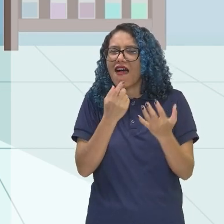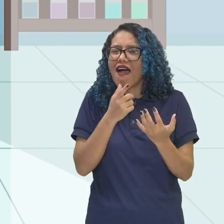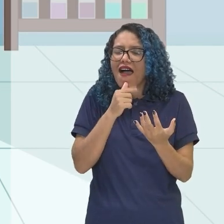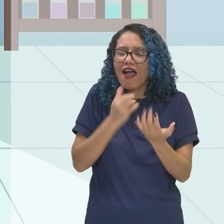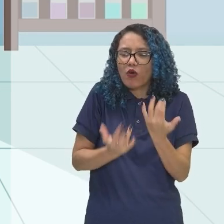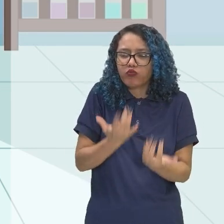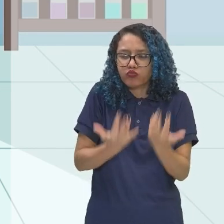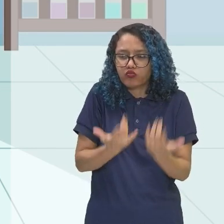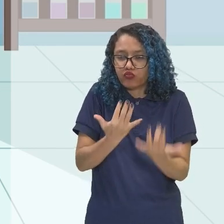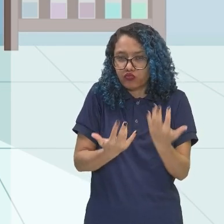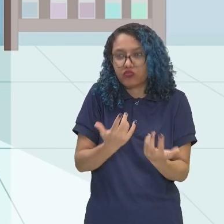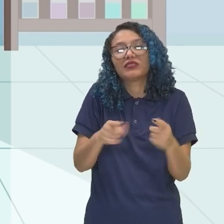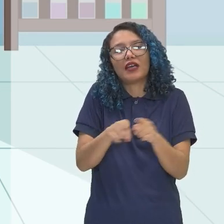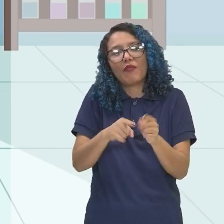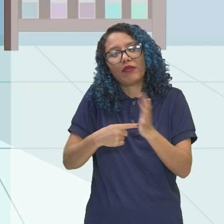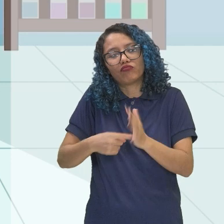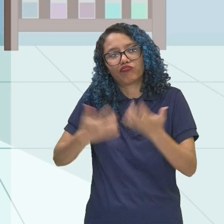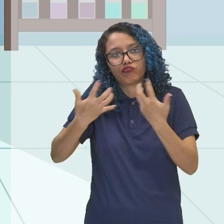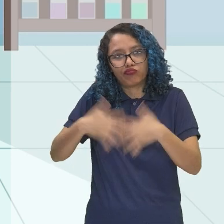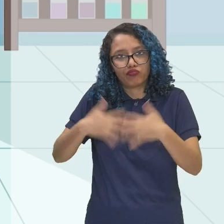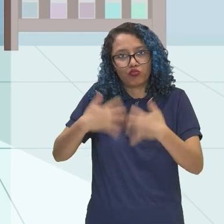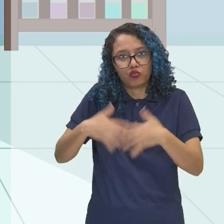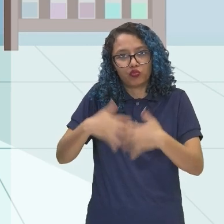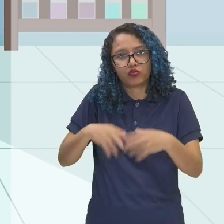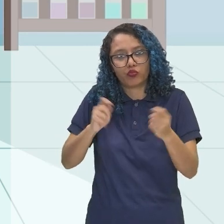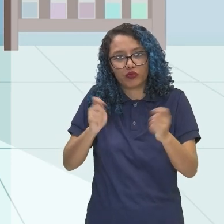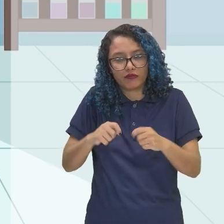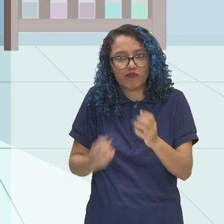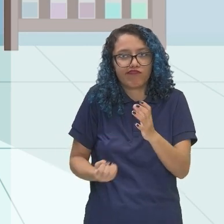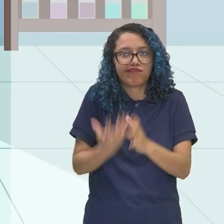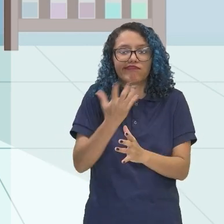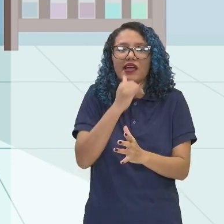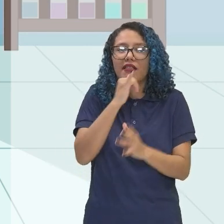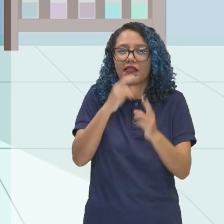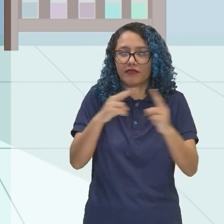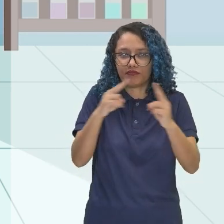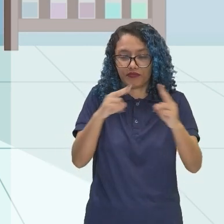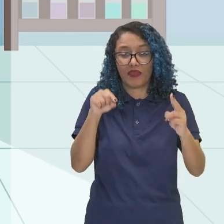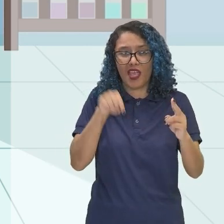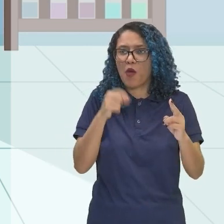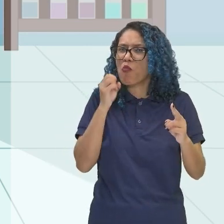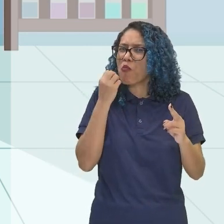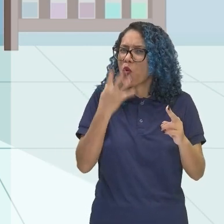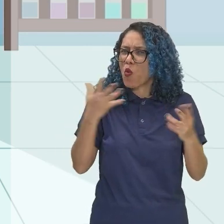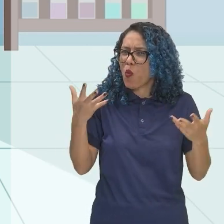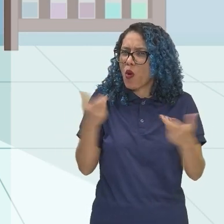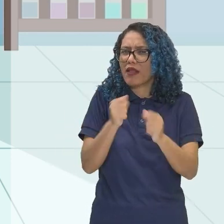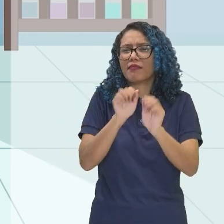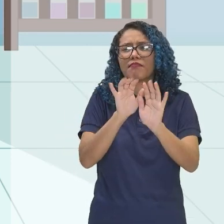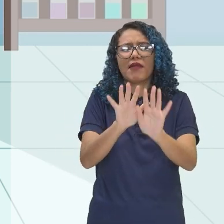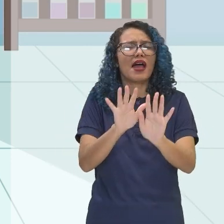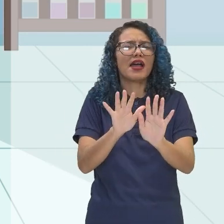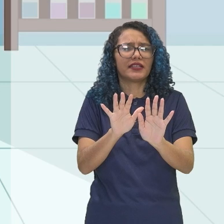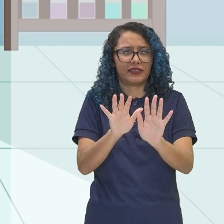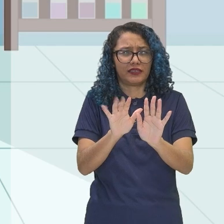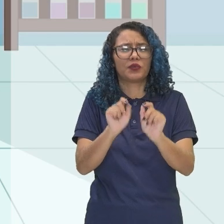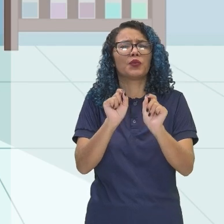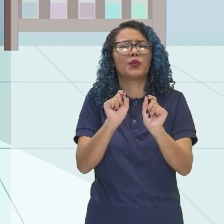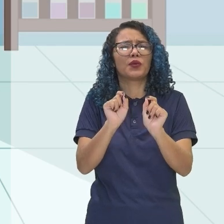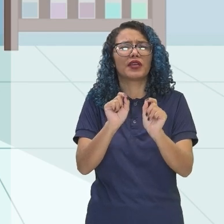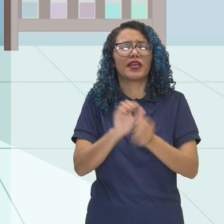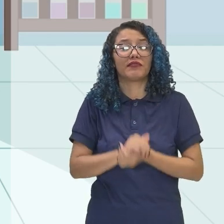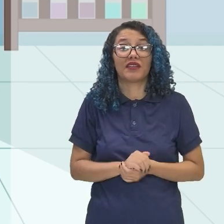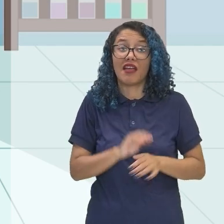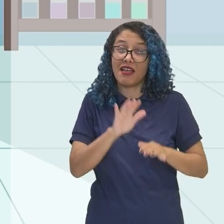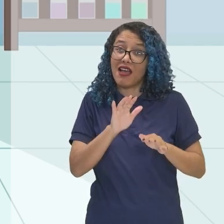movimenta turbinas e gera eletricidade. Embora eficiente, só que tem um porém. Ela levanta